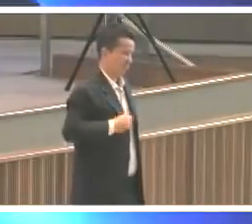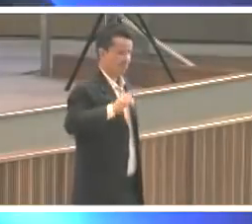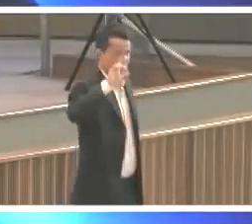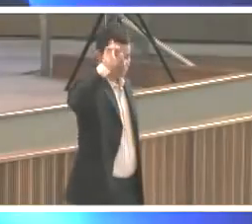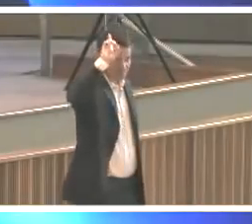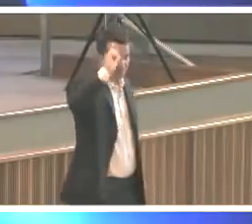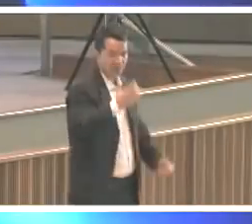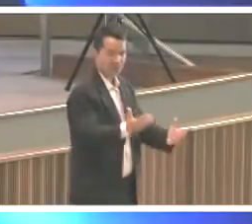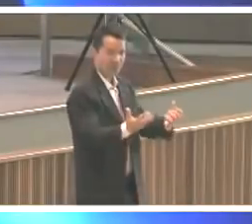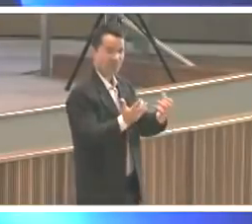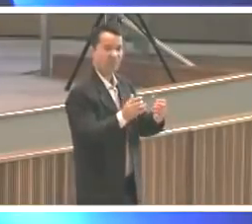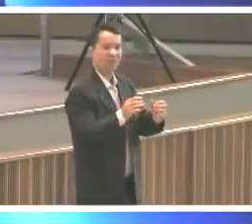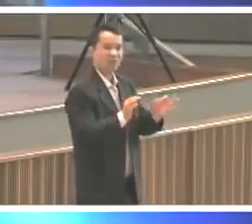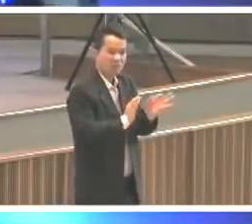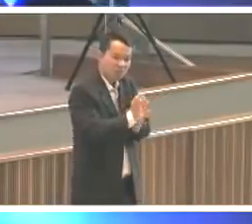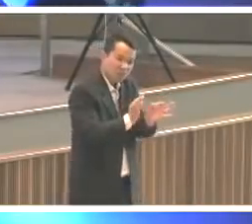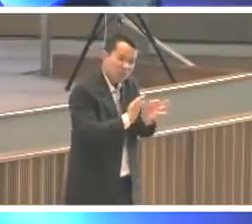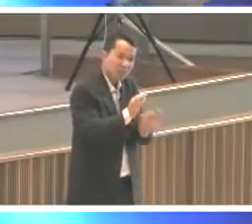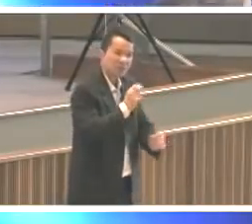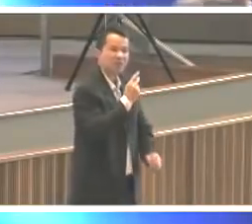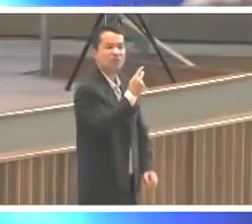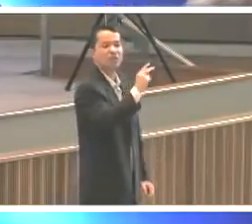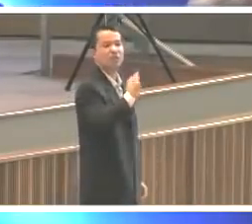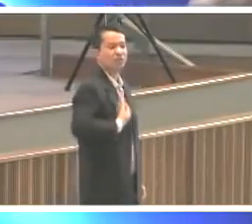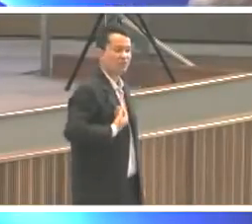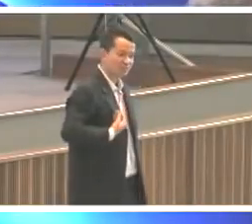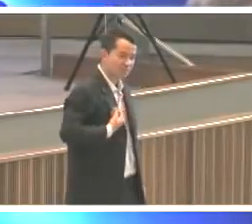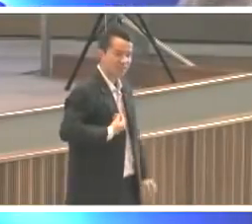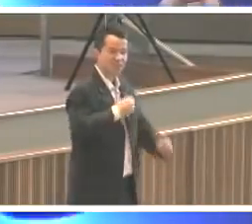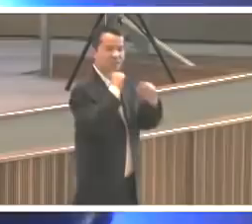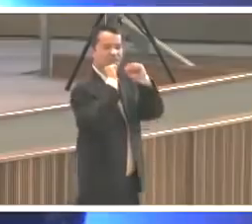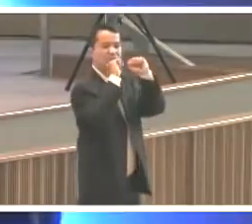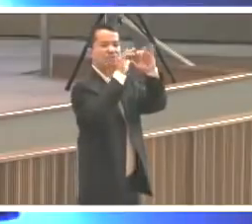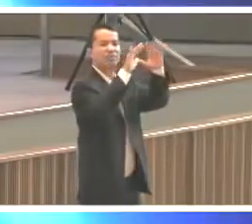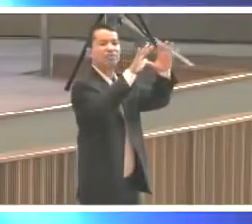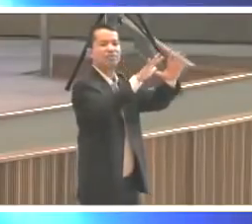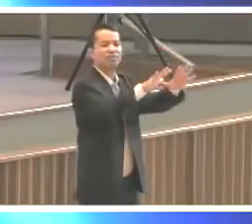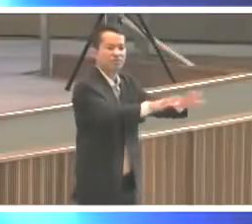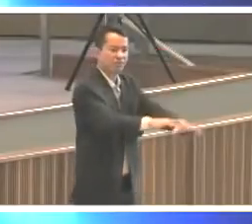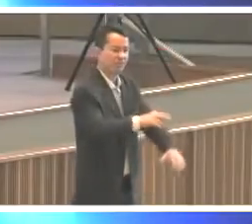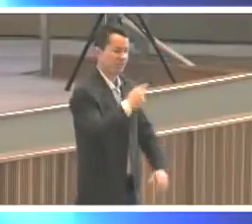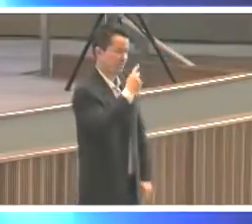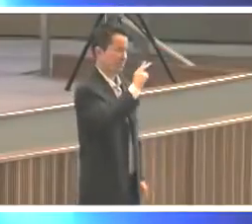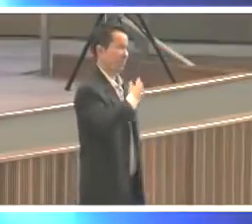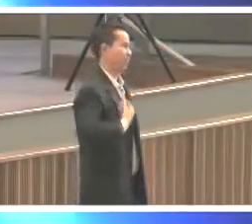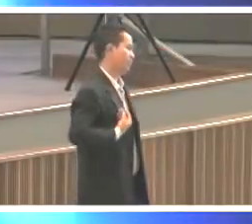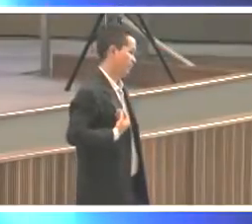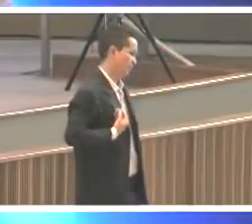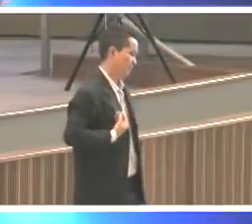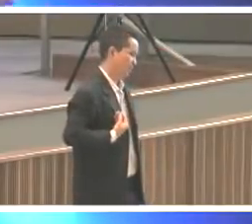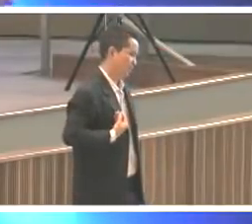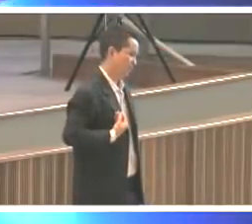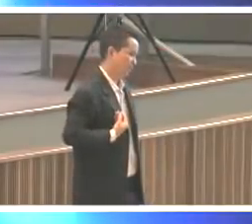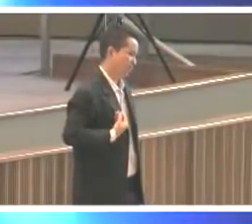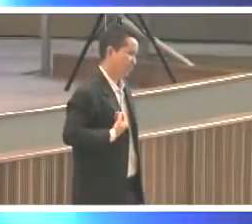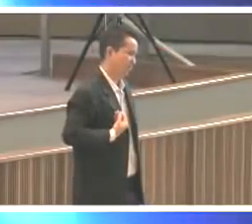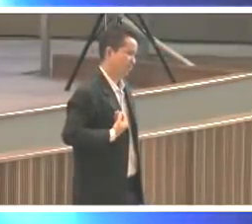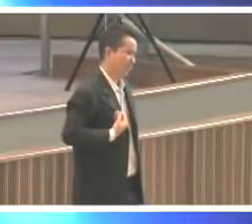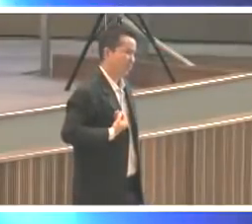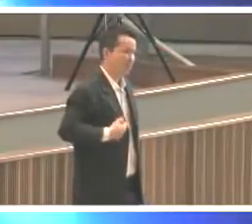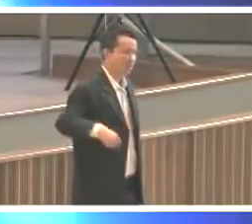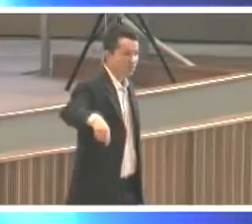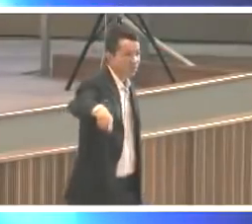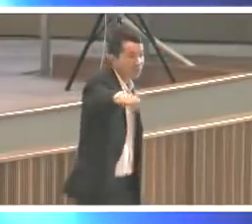um propósito, e Ele quer abençoar a tua vida. E quando você consegue discernir que algo de Deus está